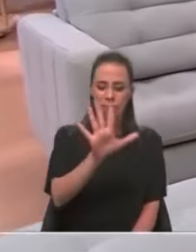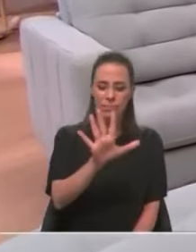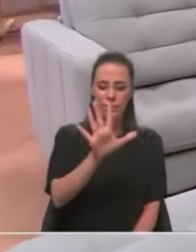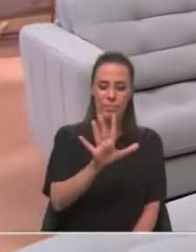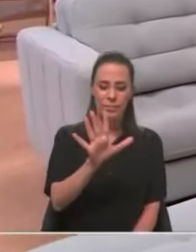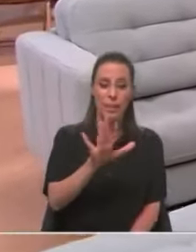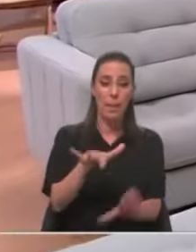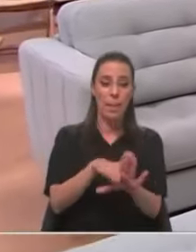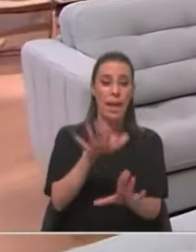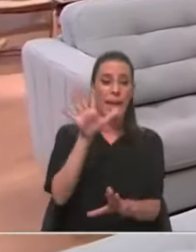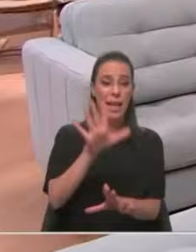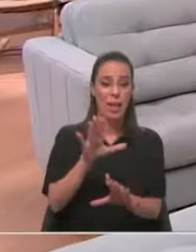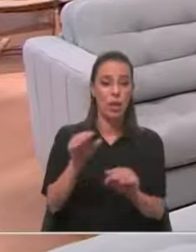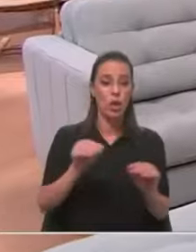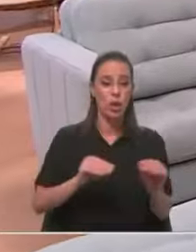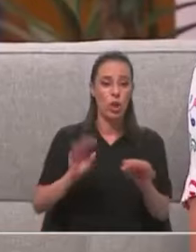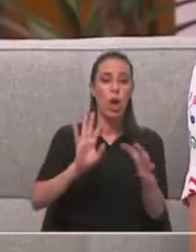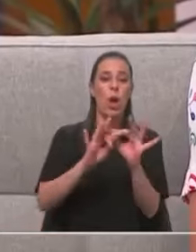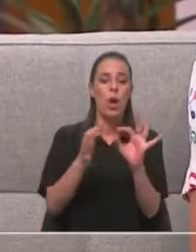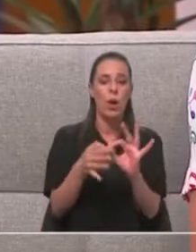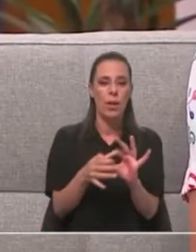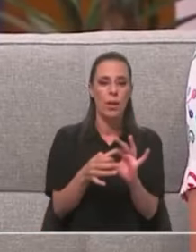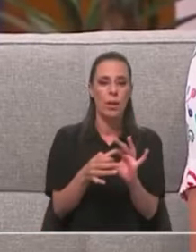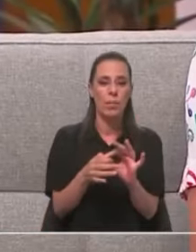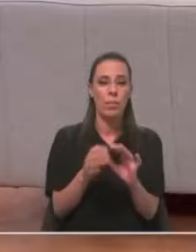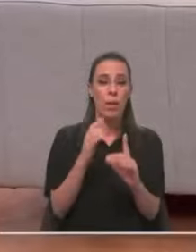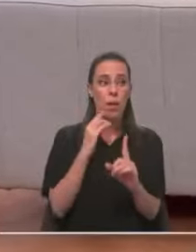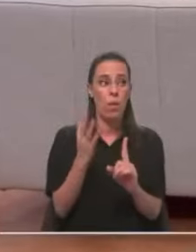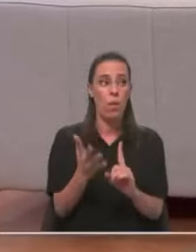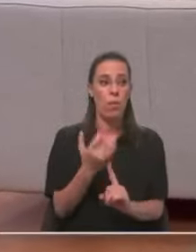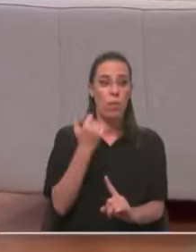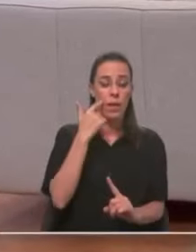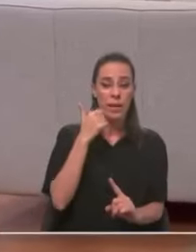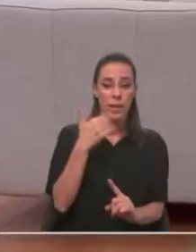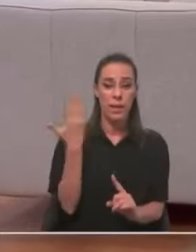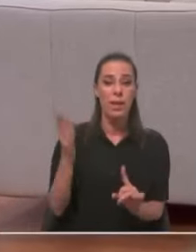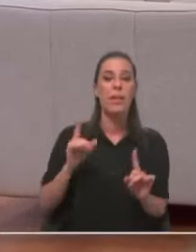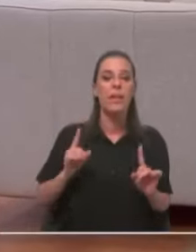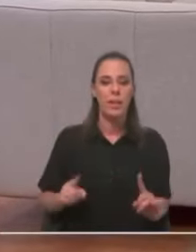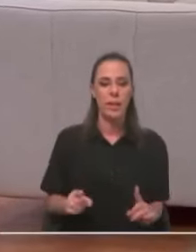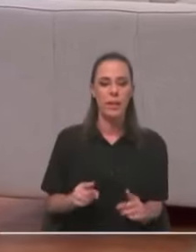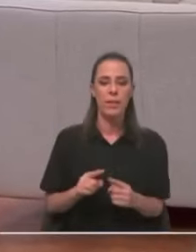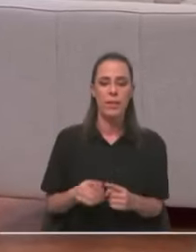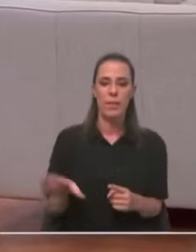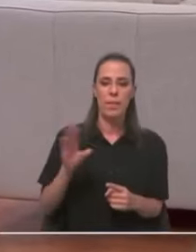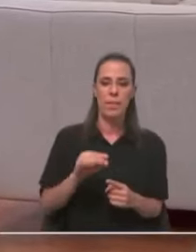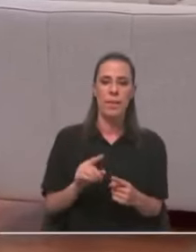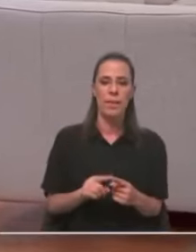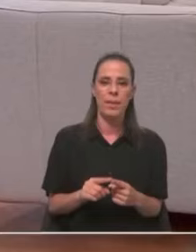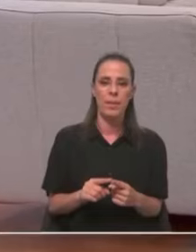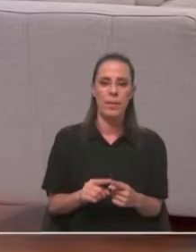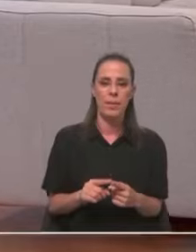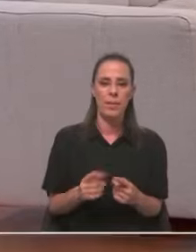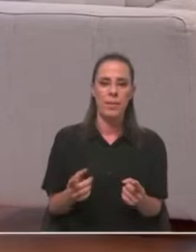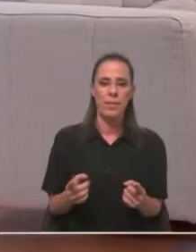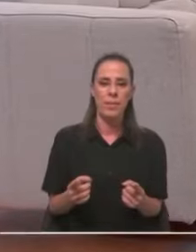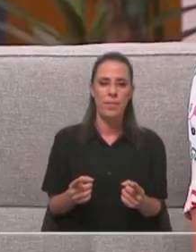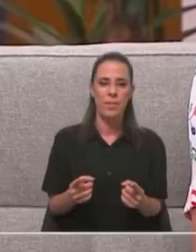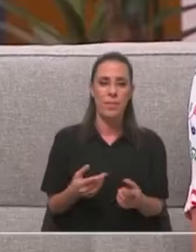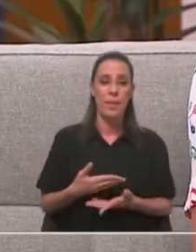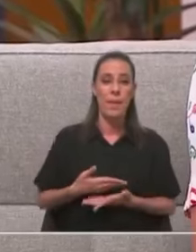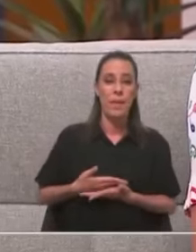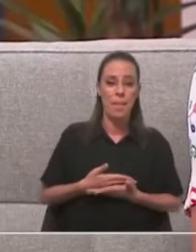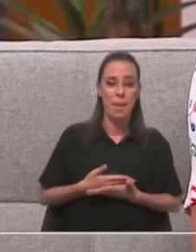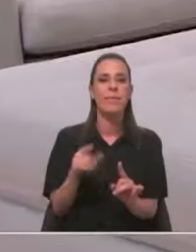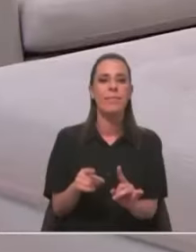Jogos Olímpicos, não é? Que por si só já é um feito incrível. Agora, se juntarmos a isto o facto de ter ido com um bebé